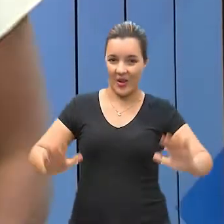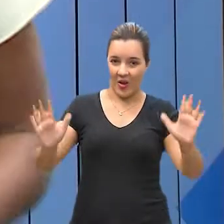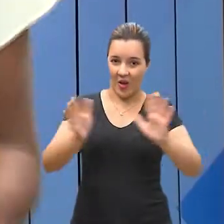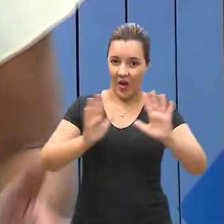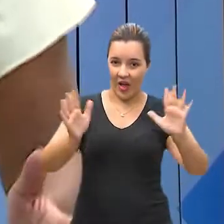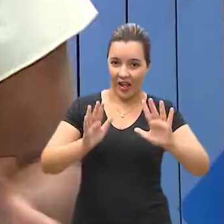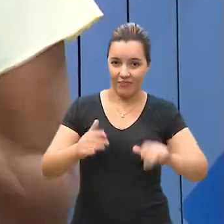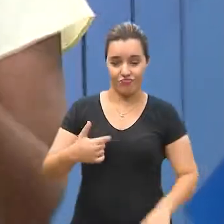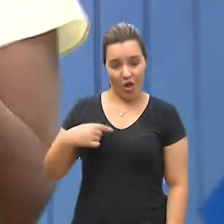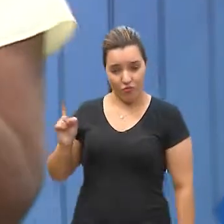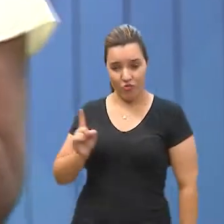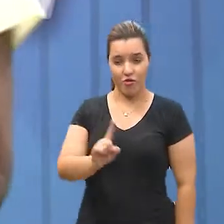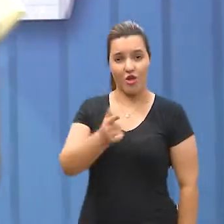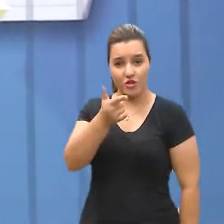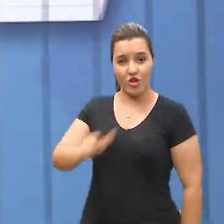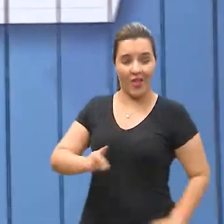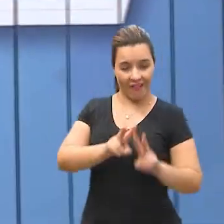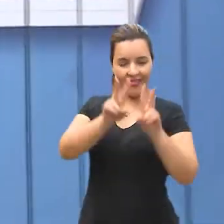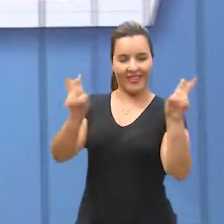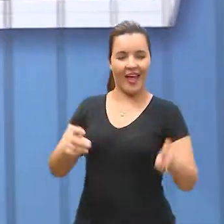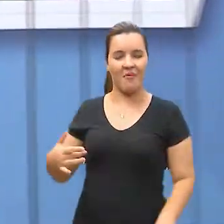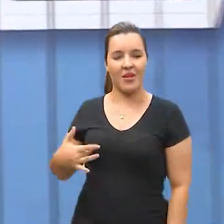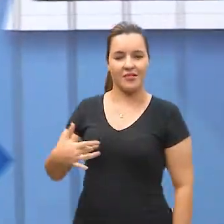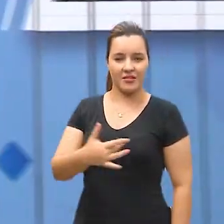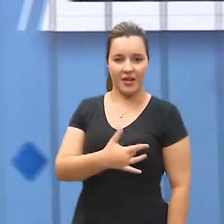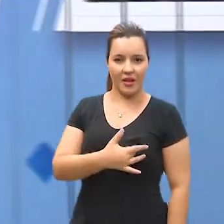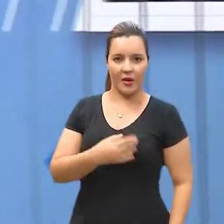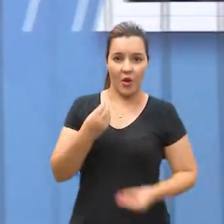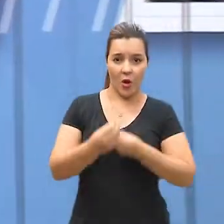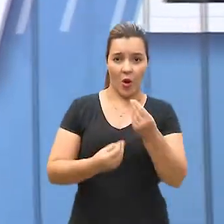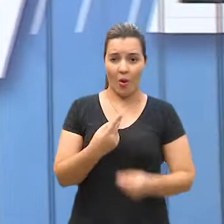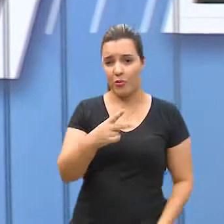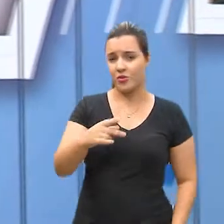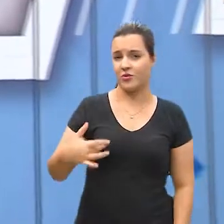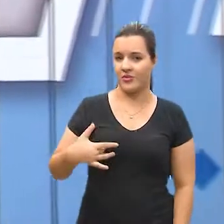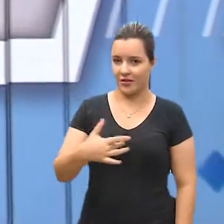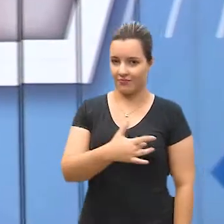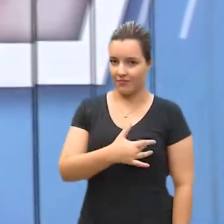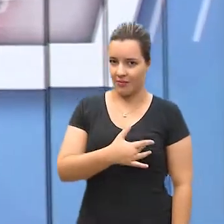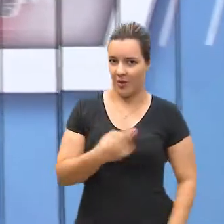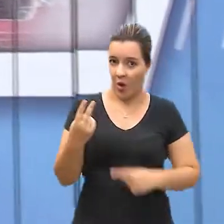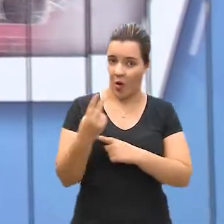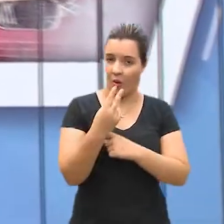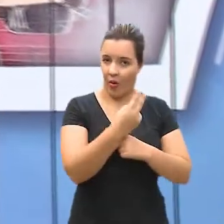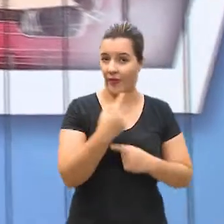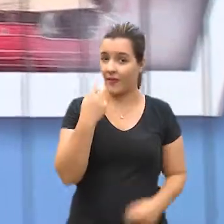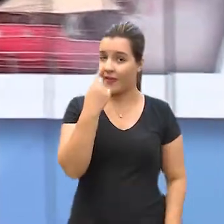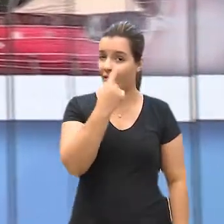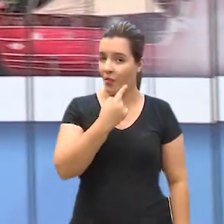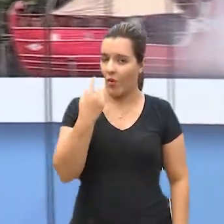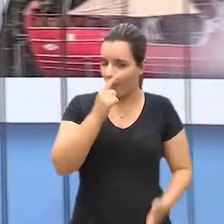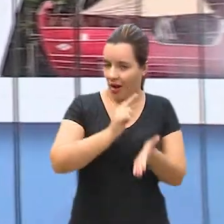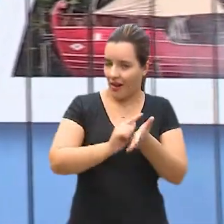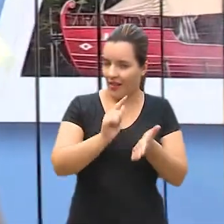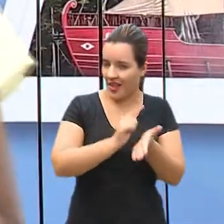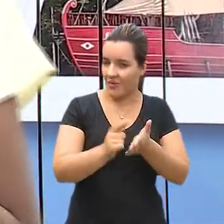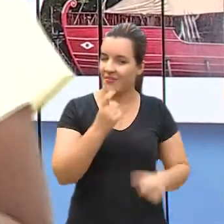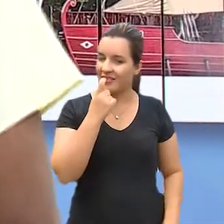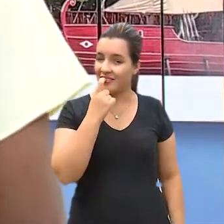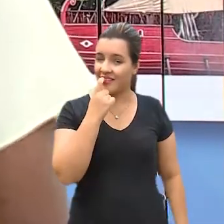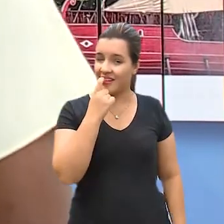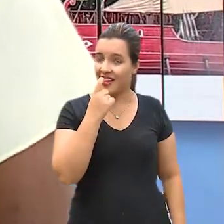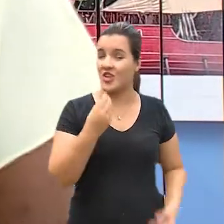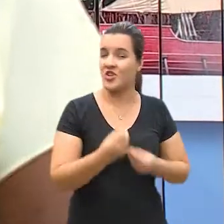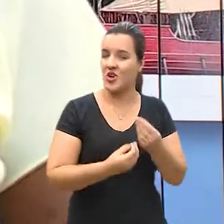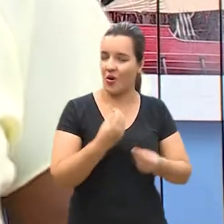Olá, hein? Tô na área para falar de saúde, hein? Como é que anda a tua? E aí, tem cuidado dos dentes, da higiene da sua boca? É sobre